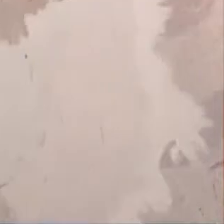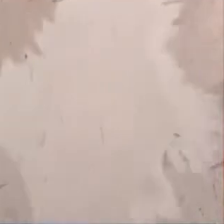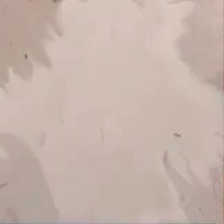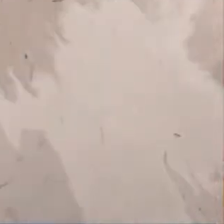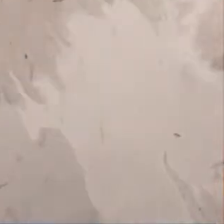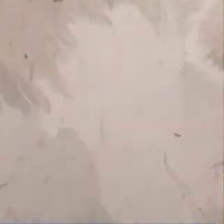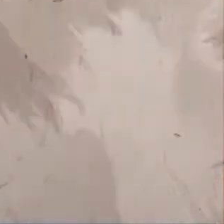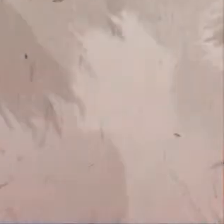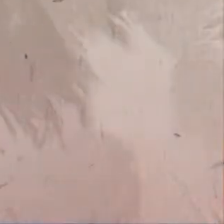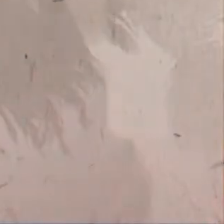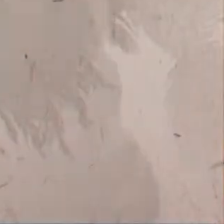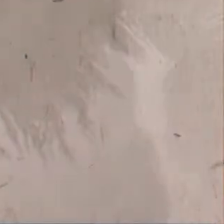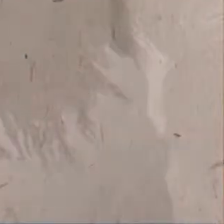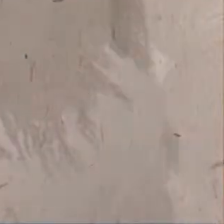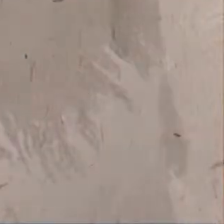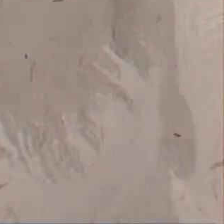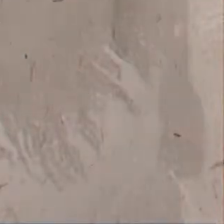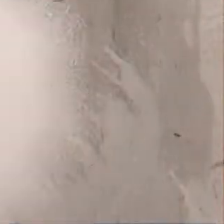é